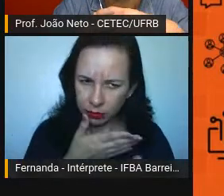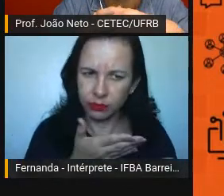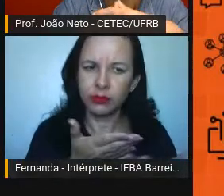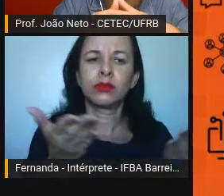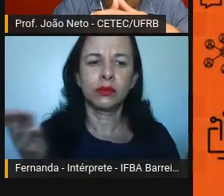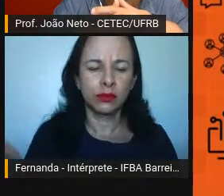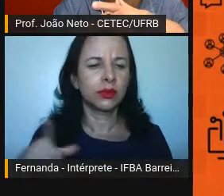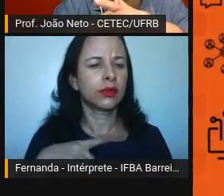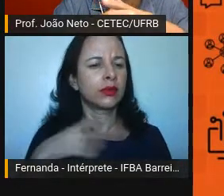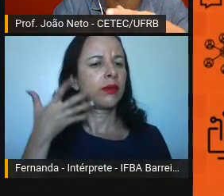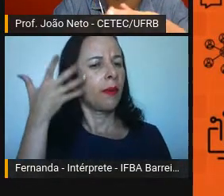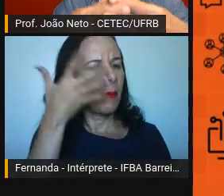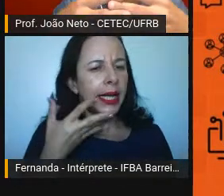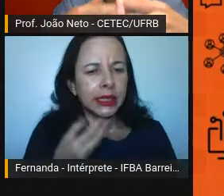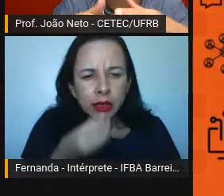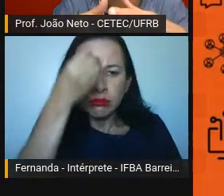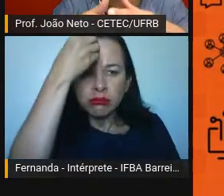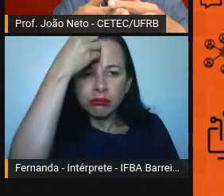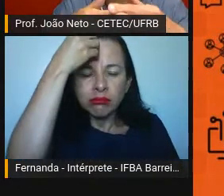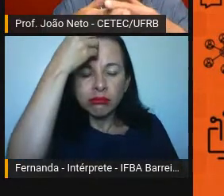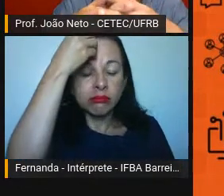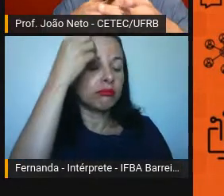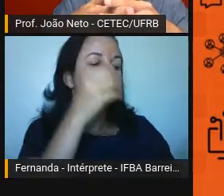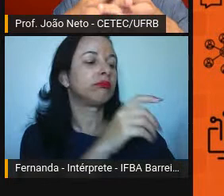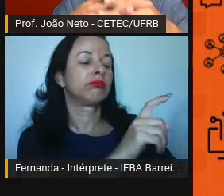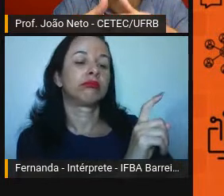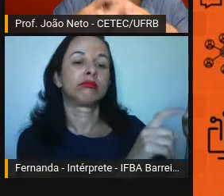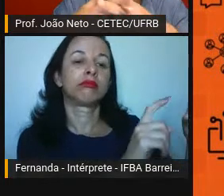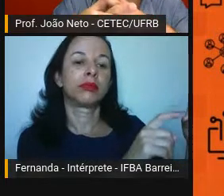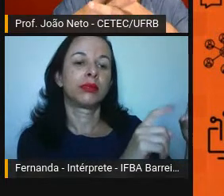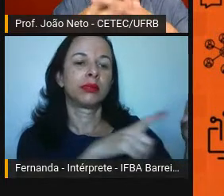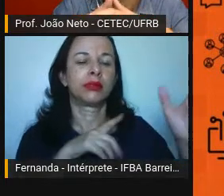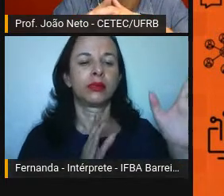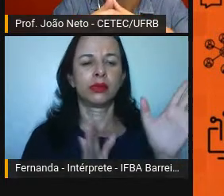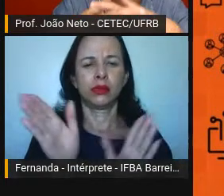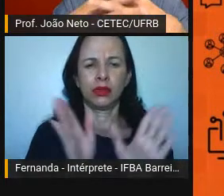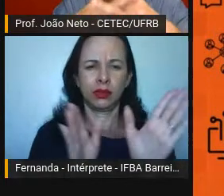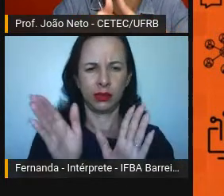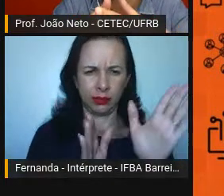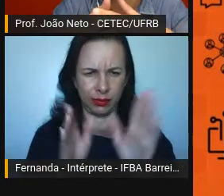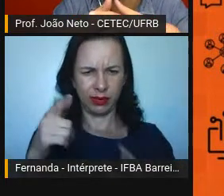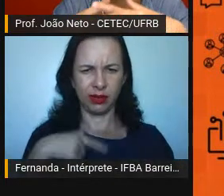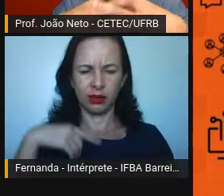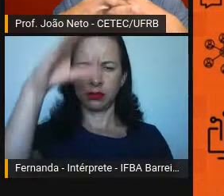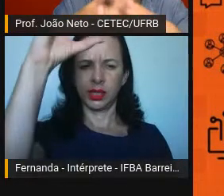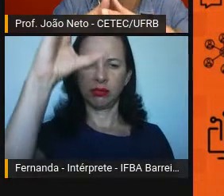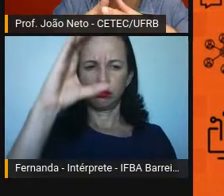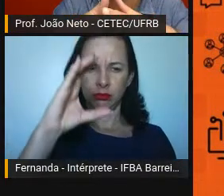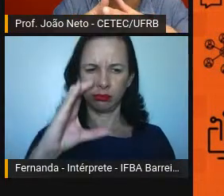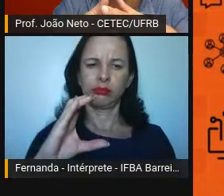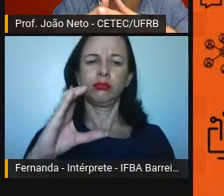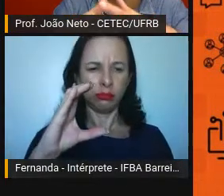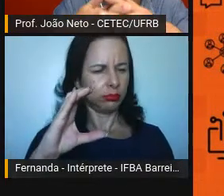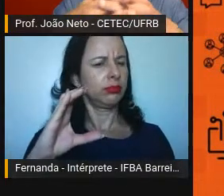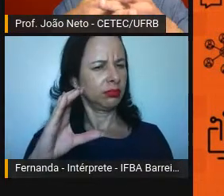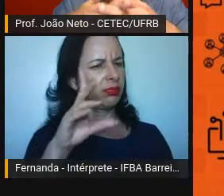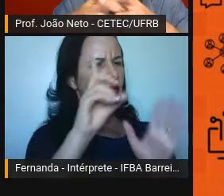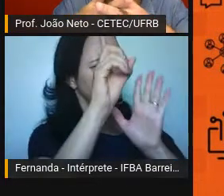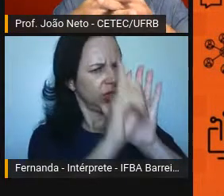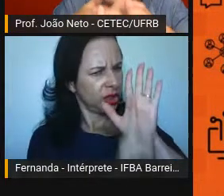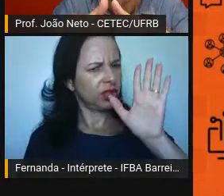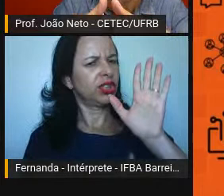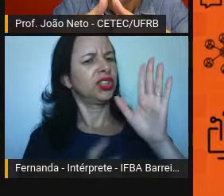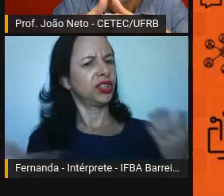né dessa dessa palestra primeiro é sensibilidade à questão de dignidade e cidadania não é favor não é existencialismo